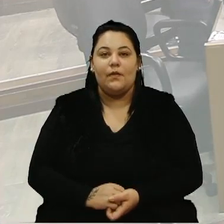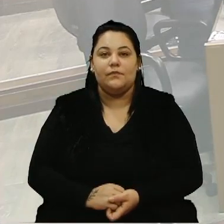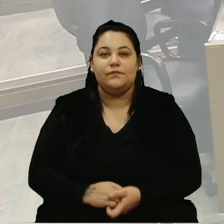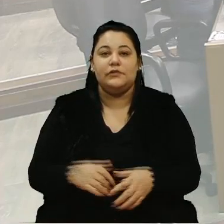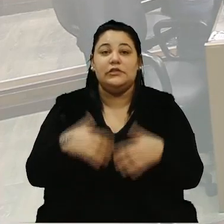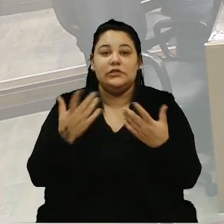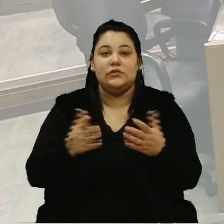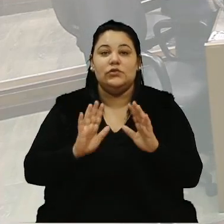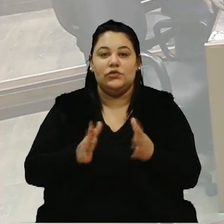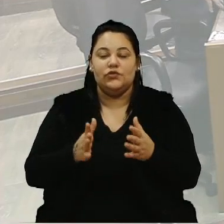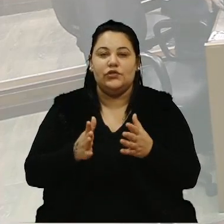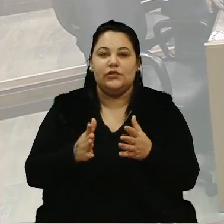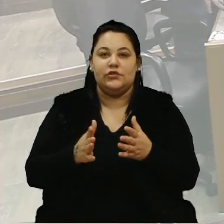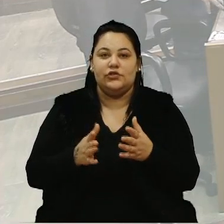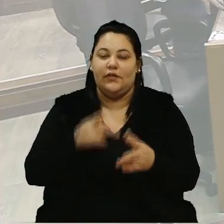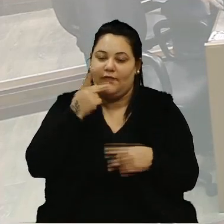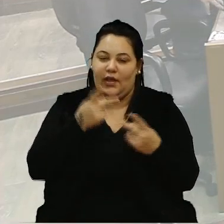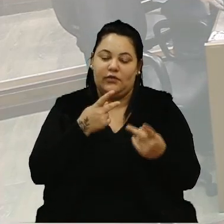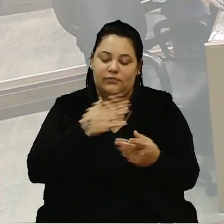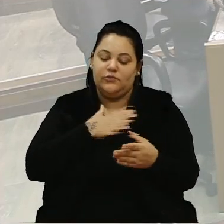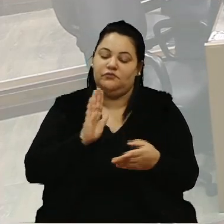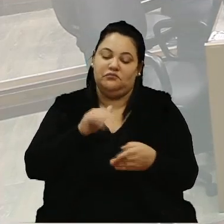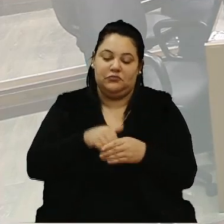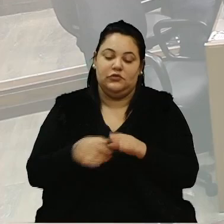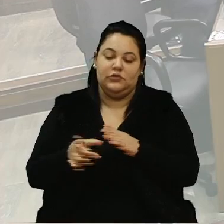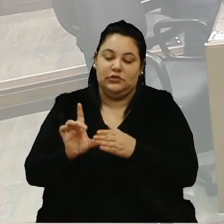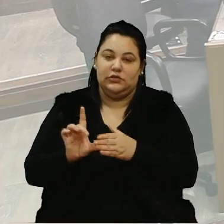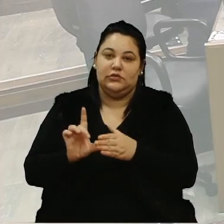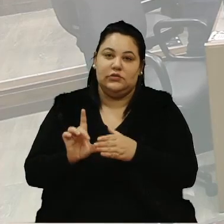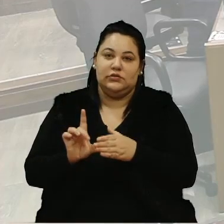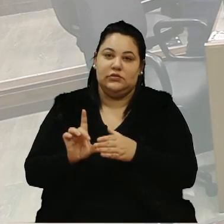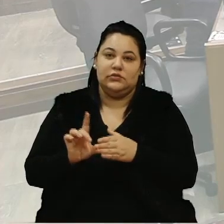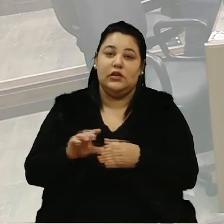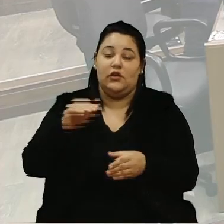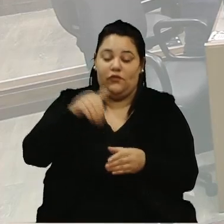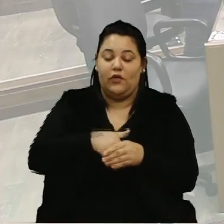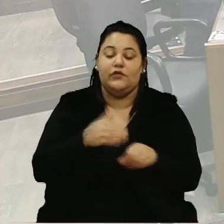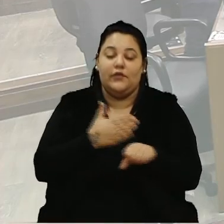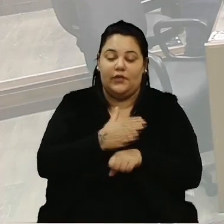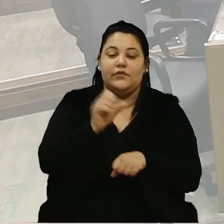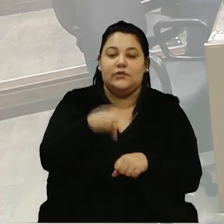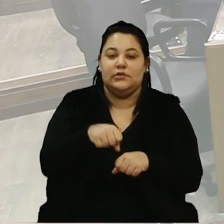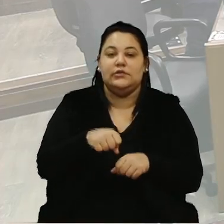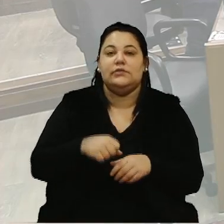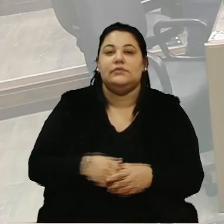Então, eu já tinha antecipado meu voto, mas reafirmo, voto favorável.